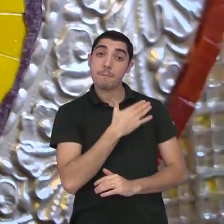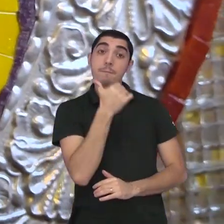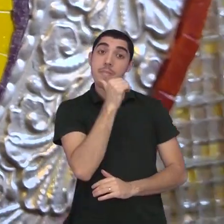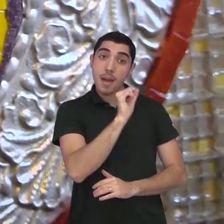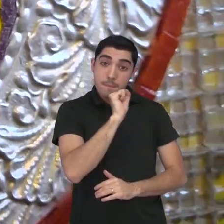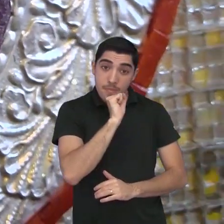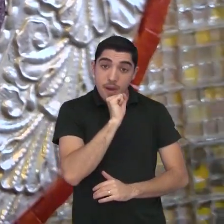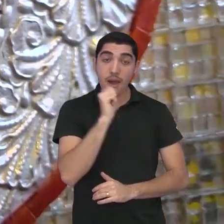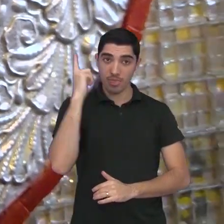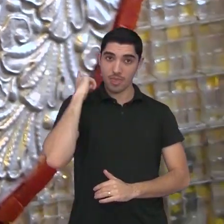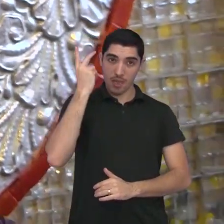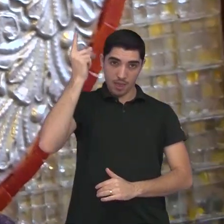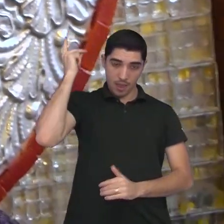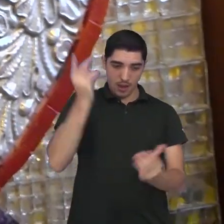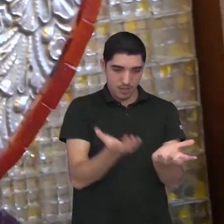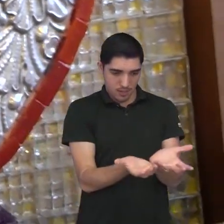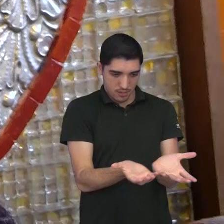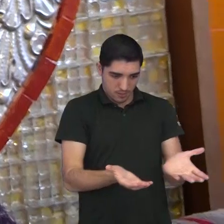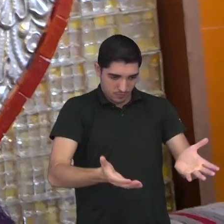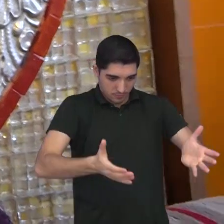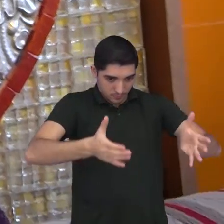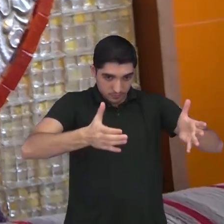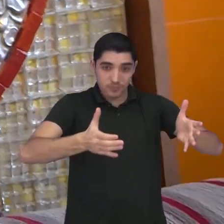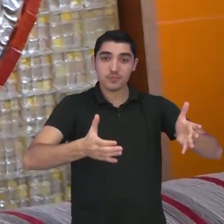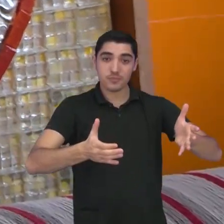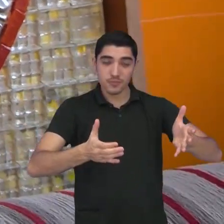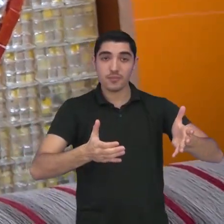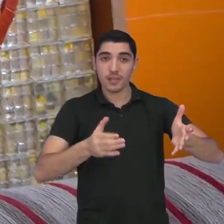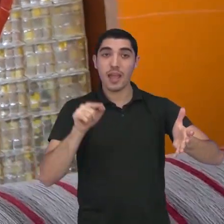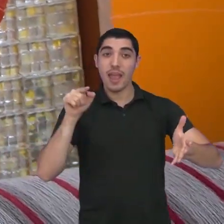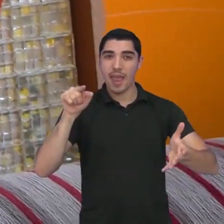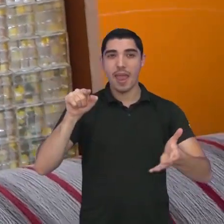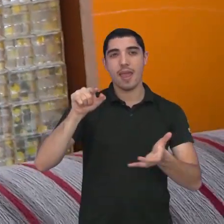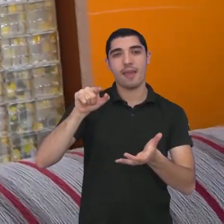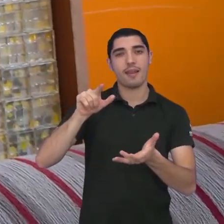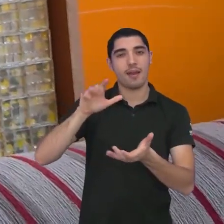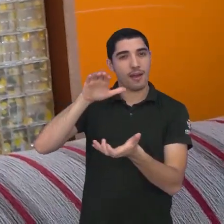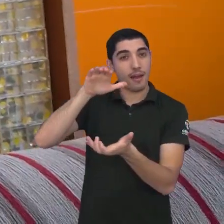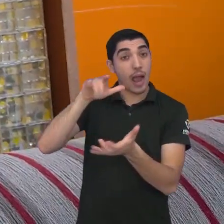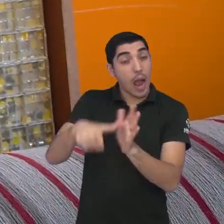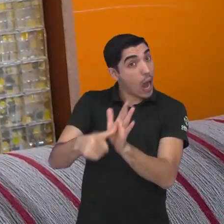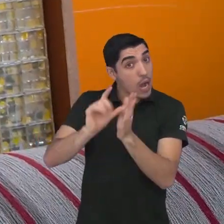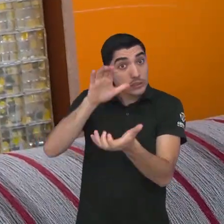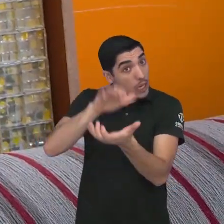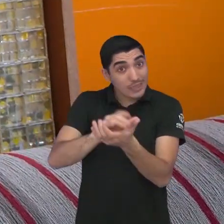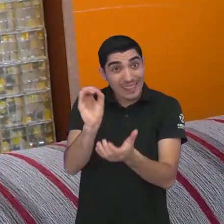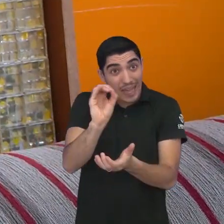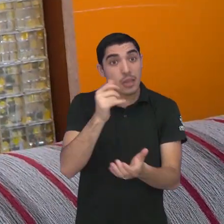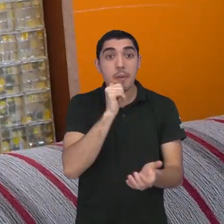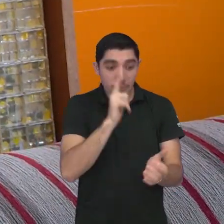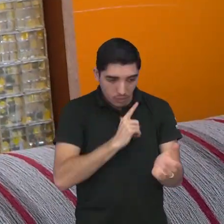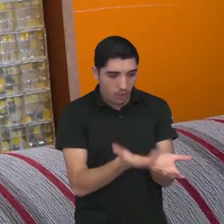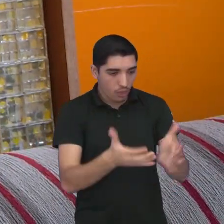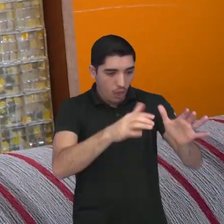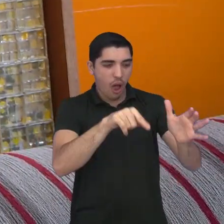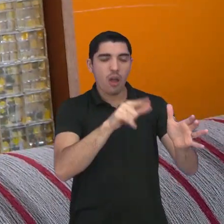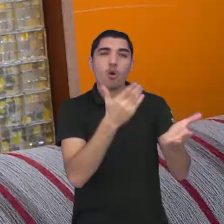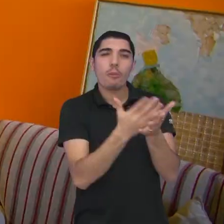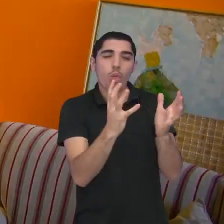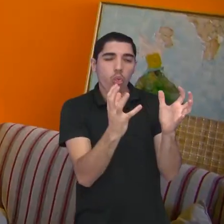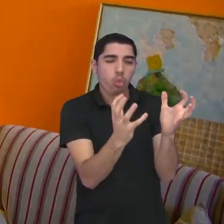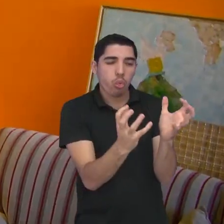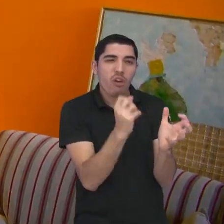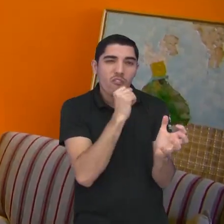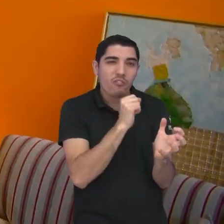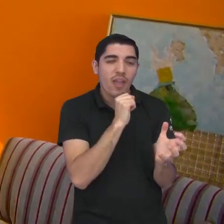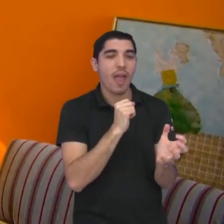mãe tinha, aliás, uma bandeja que ela tinha, e antes do casamento até, que depois foi se deteriorando toda, e eu guardei essas lâminas de prata. Eu falei,